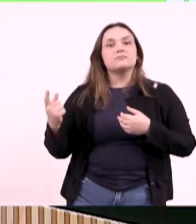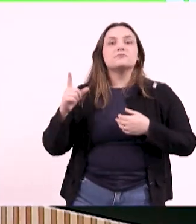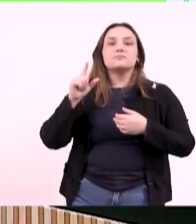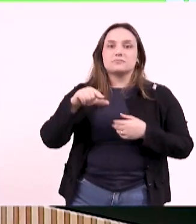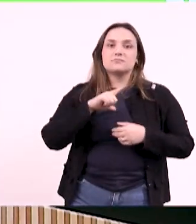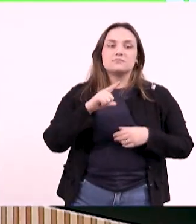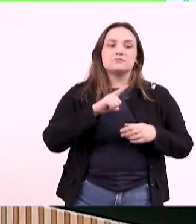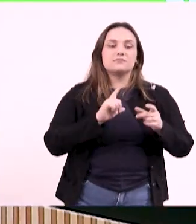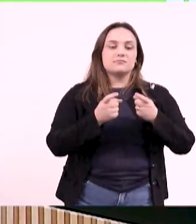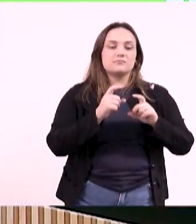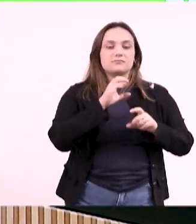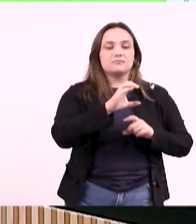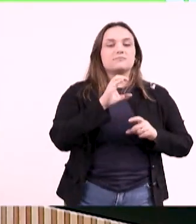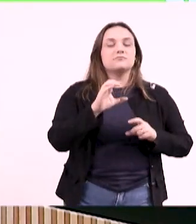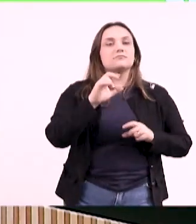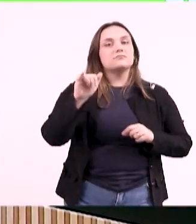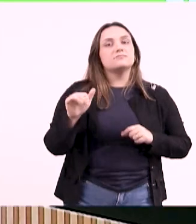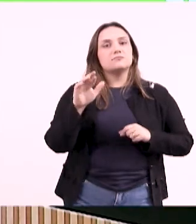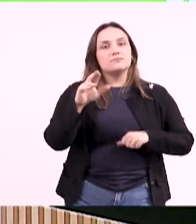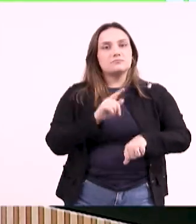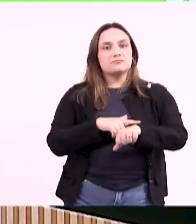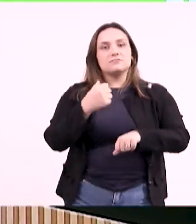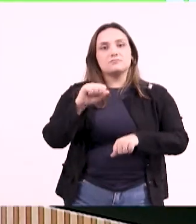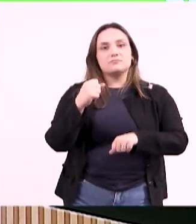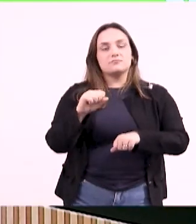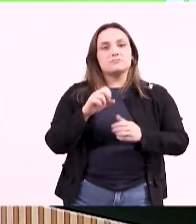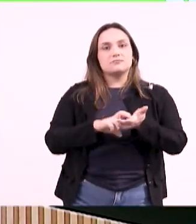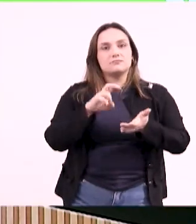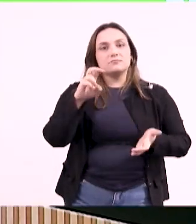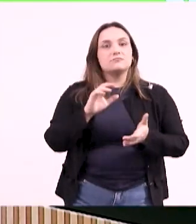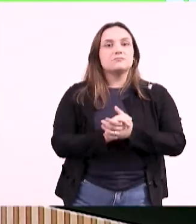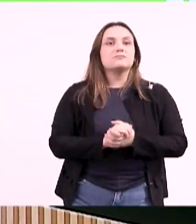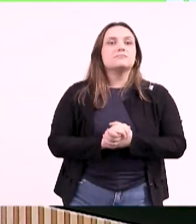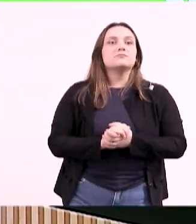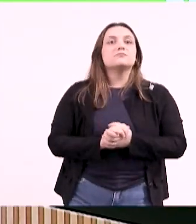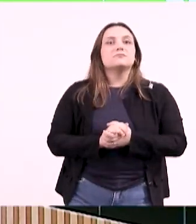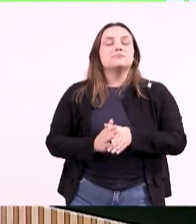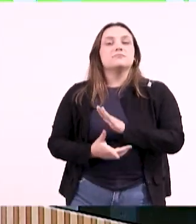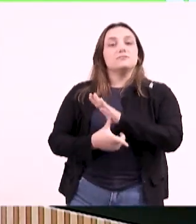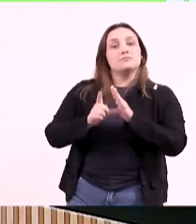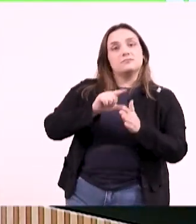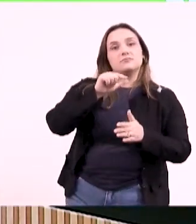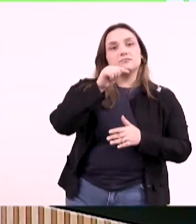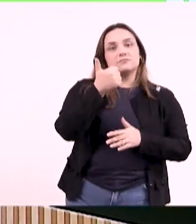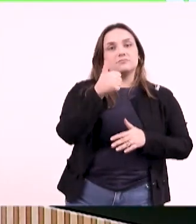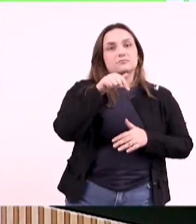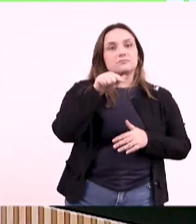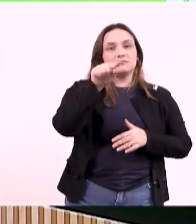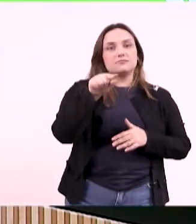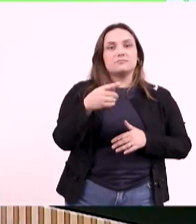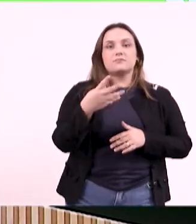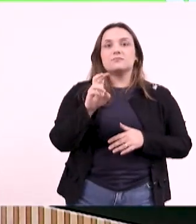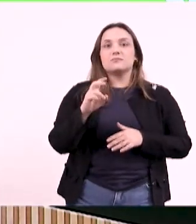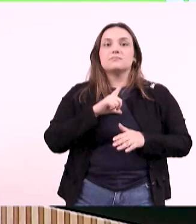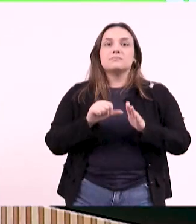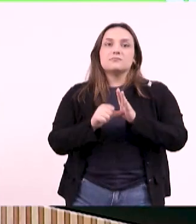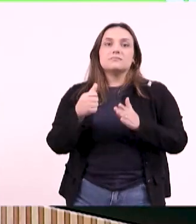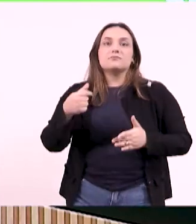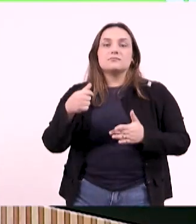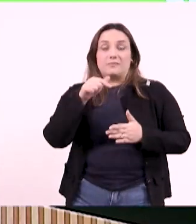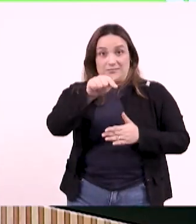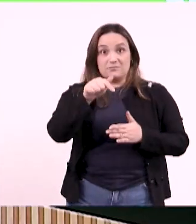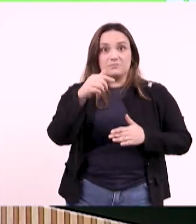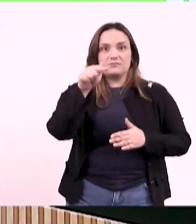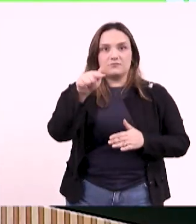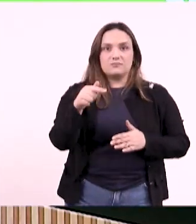de Constituição, Justiça e Redação às 8 horas da manhã, 15 minutos antes, às 7h45. Você tem a primeira discussão com a Maritê